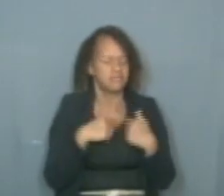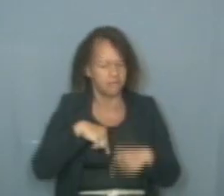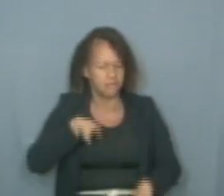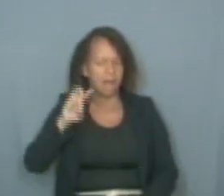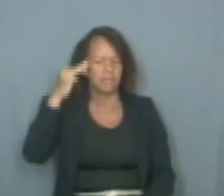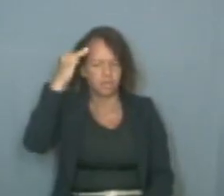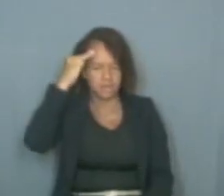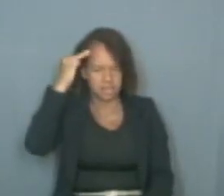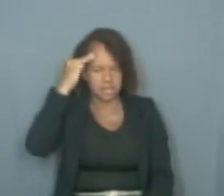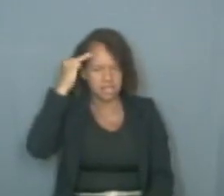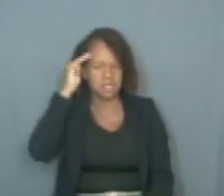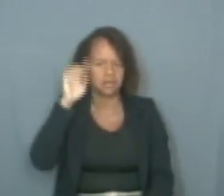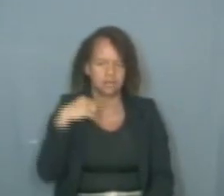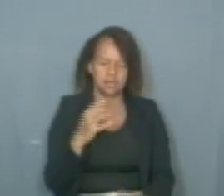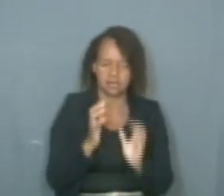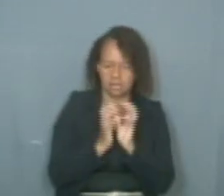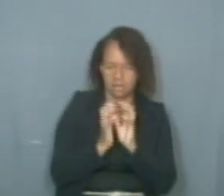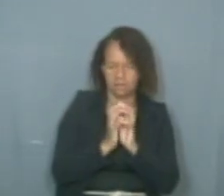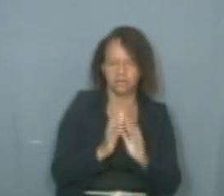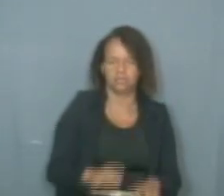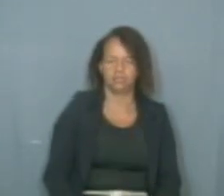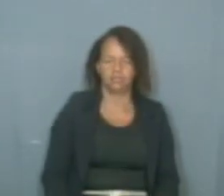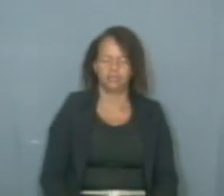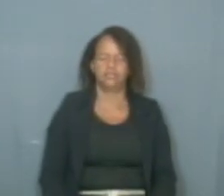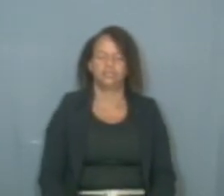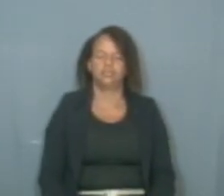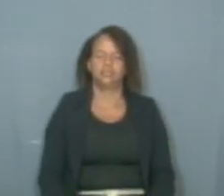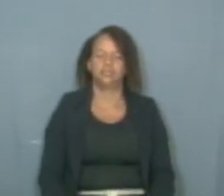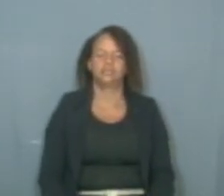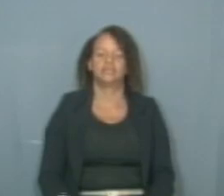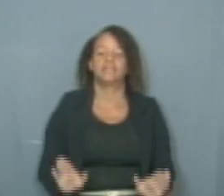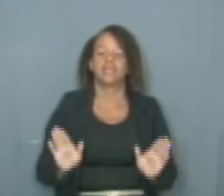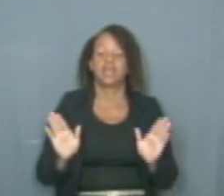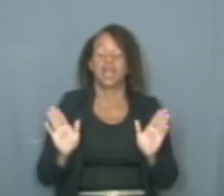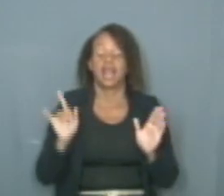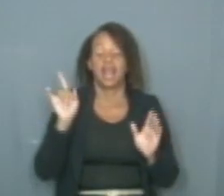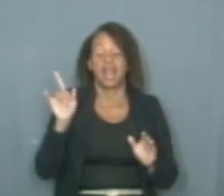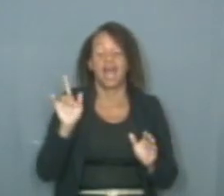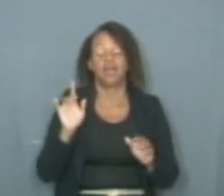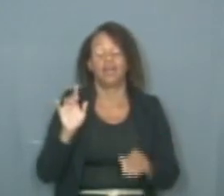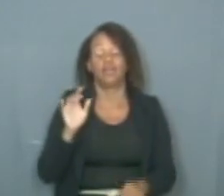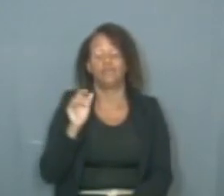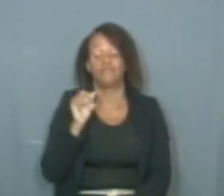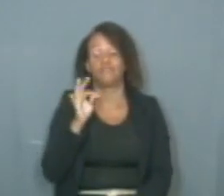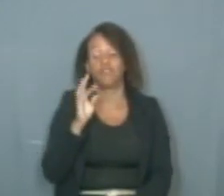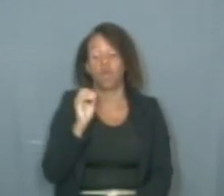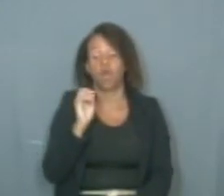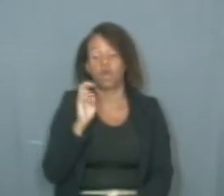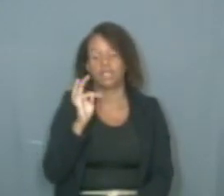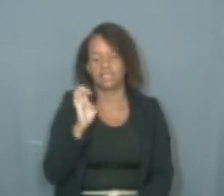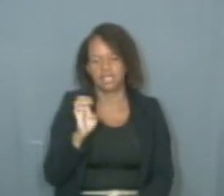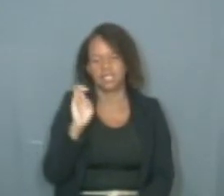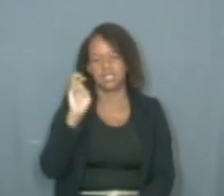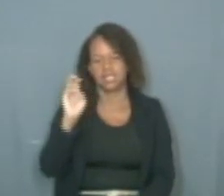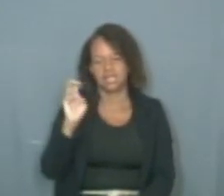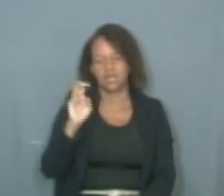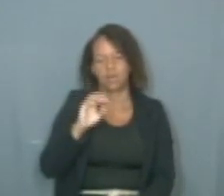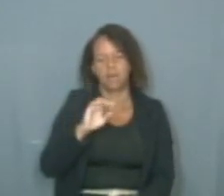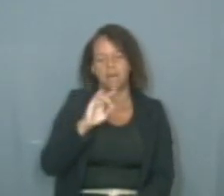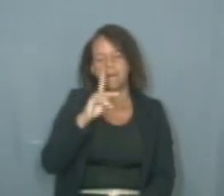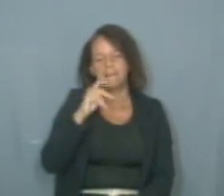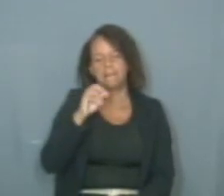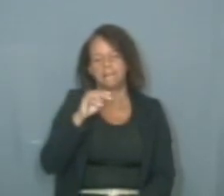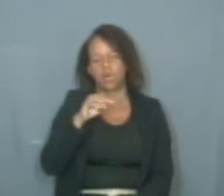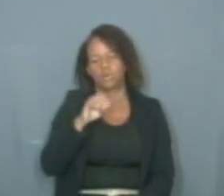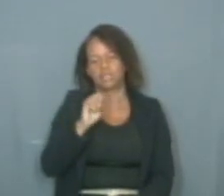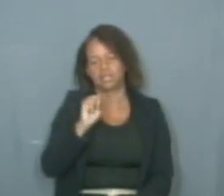ao museu da nossa cidade, que funciona no Forte 5 Pontas. Ele, por si só, um lugar que